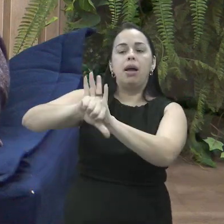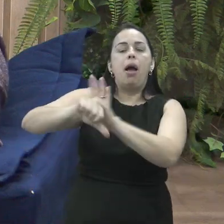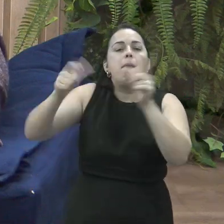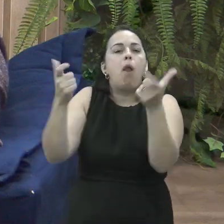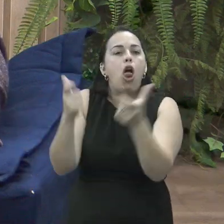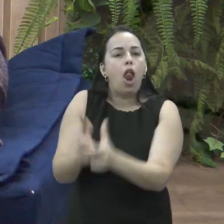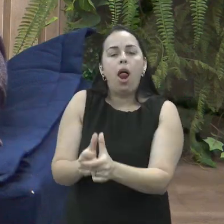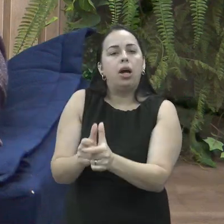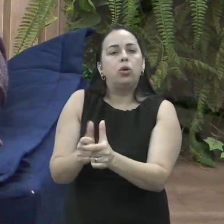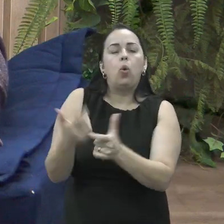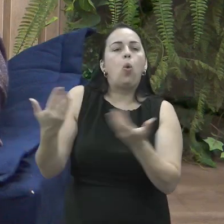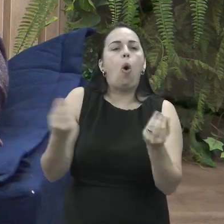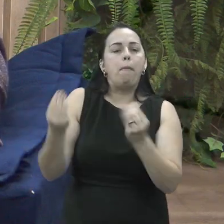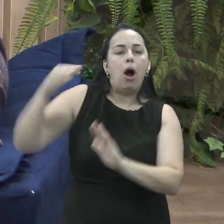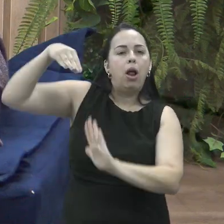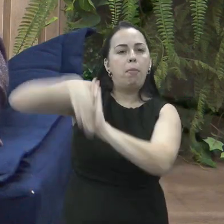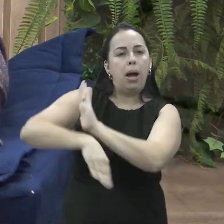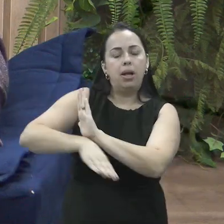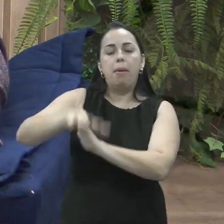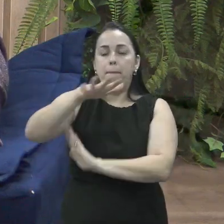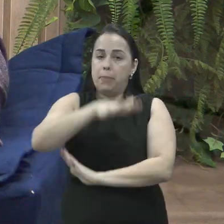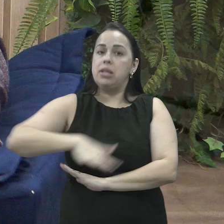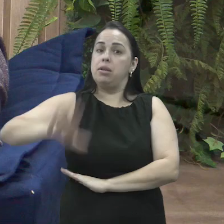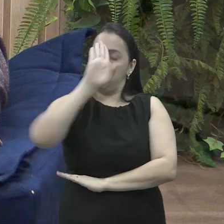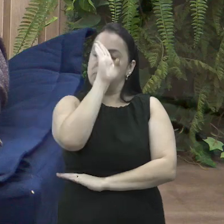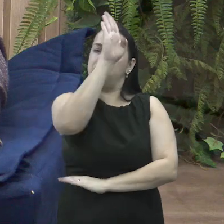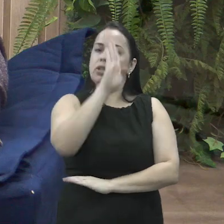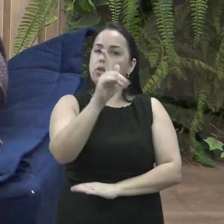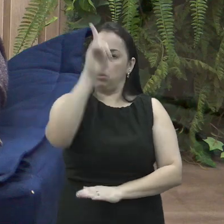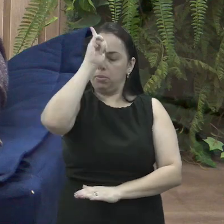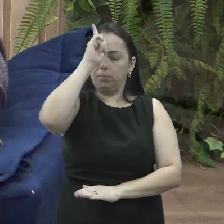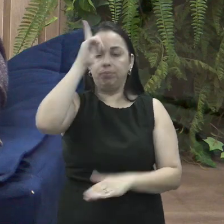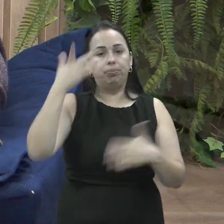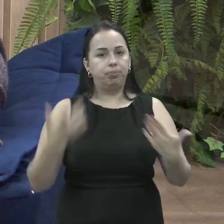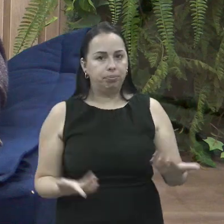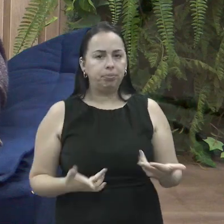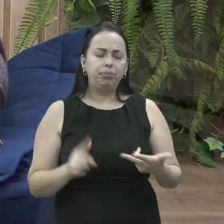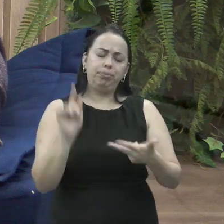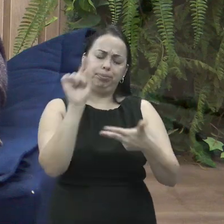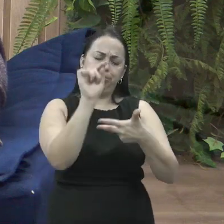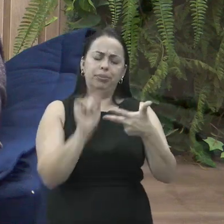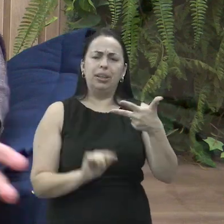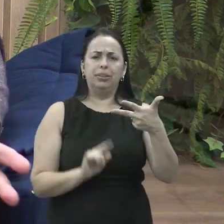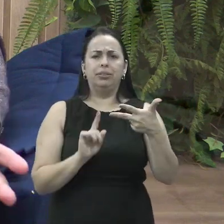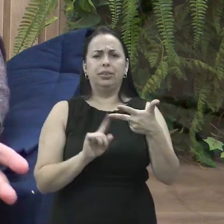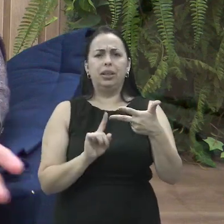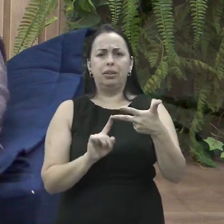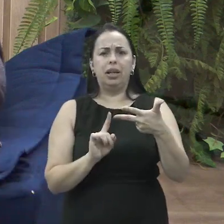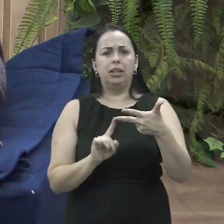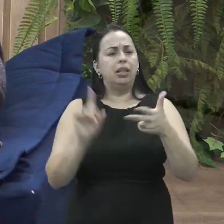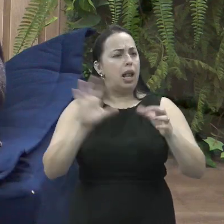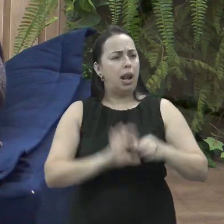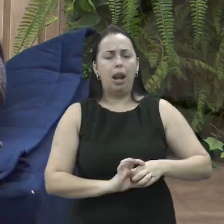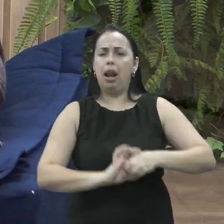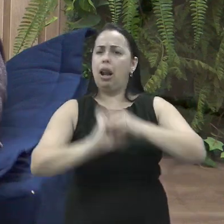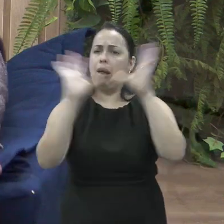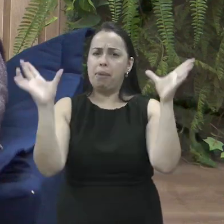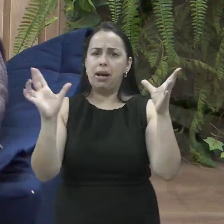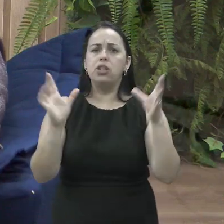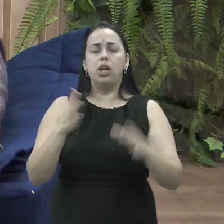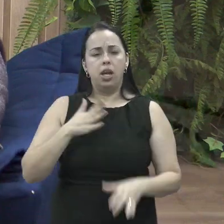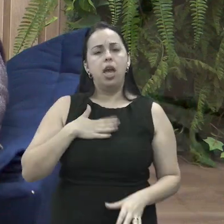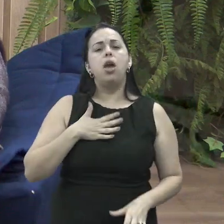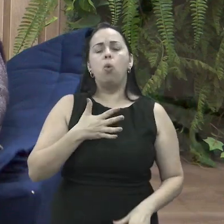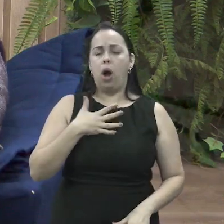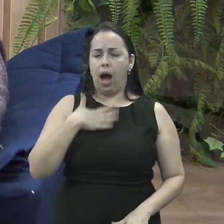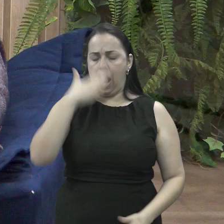fazer para a gente diminuir essa criminalidade nessa região, especificamente aí do Campo dos Alemães. Além dessas bandeiras, a bandeira da